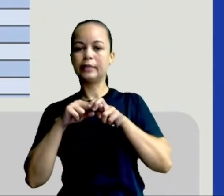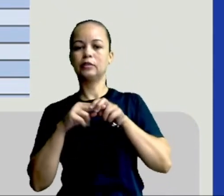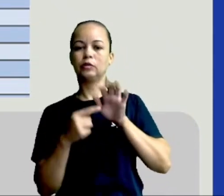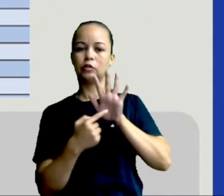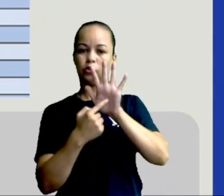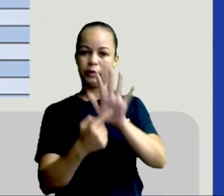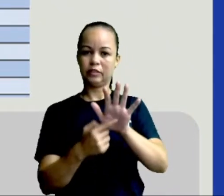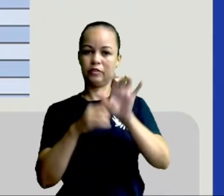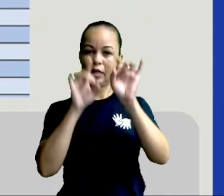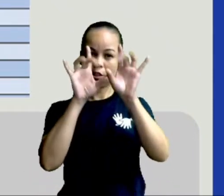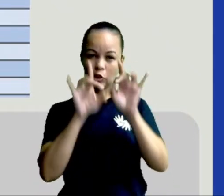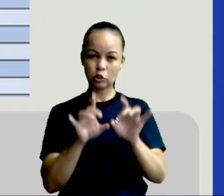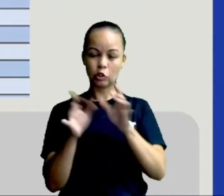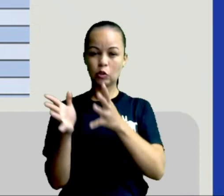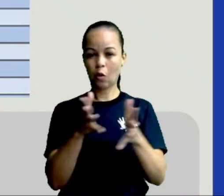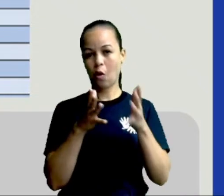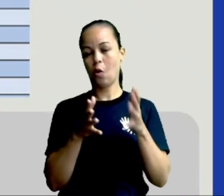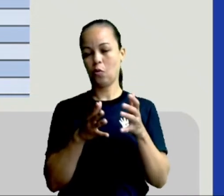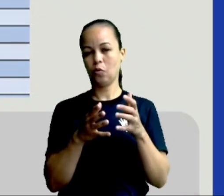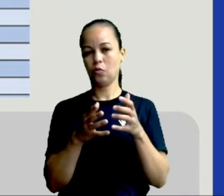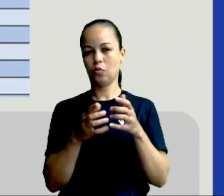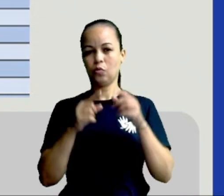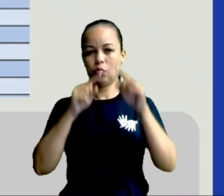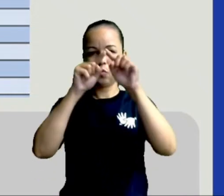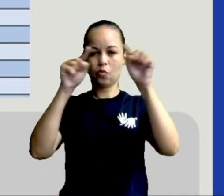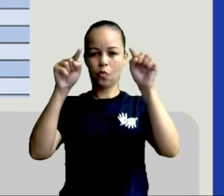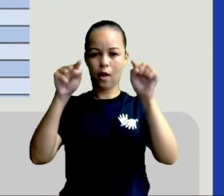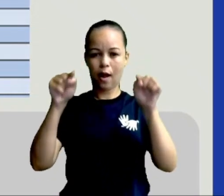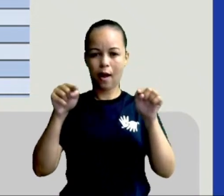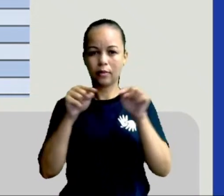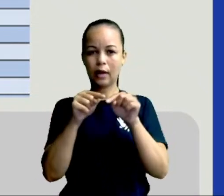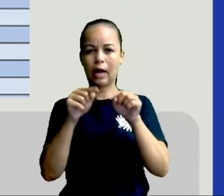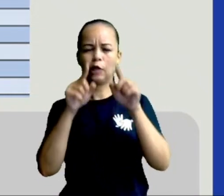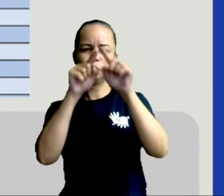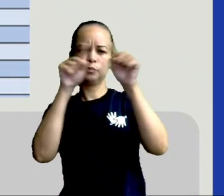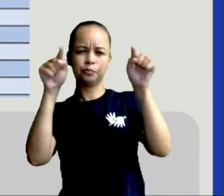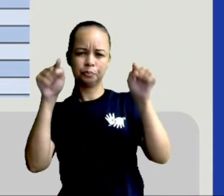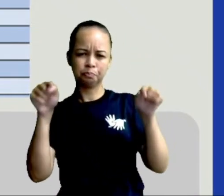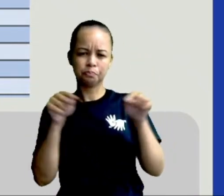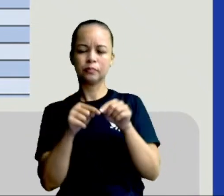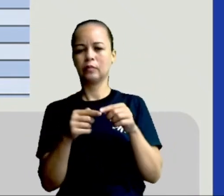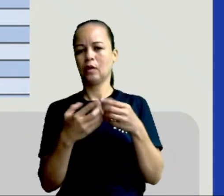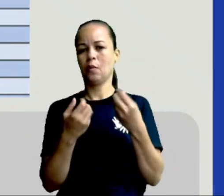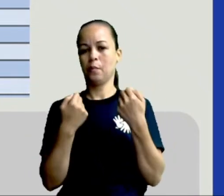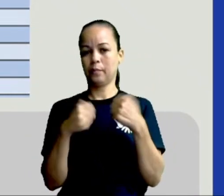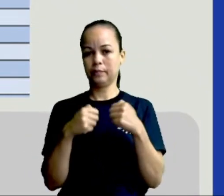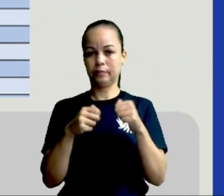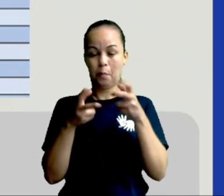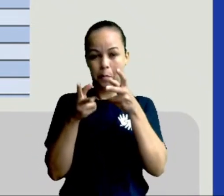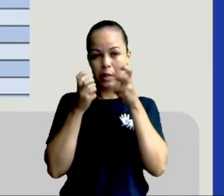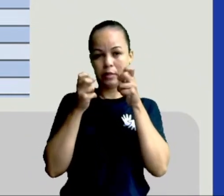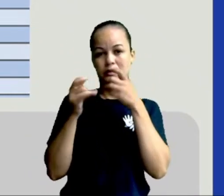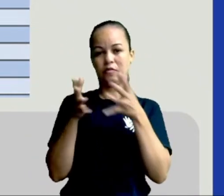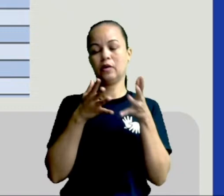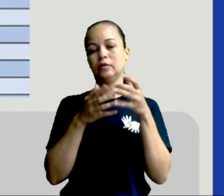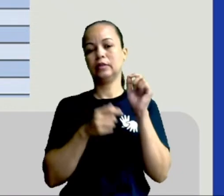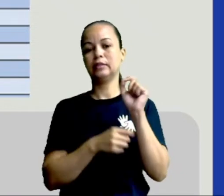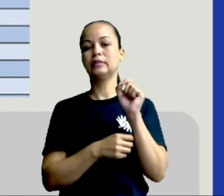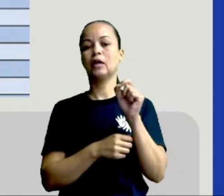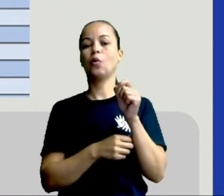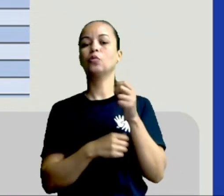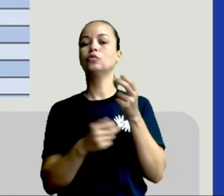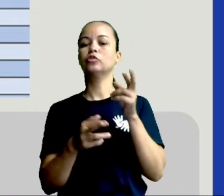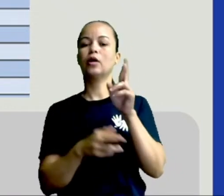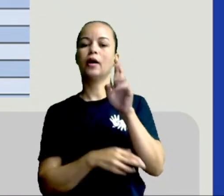o quadrado, só o losango, só o retângulo, porque eu preciso perceber aí, dentro do grupo dos quadriláteros, quem são os polígonos